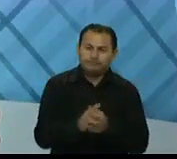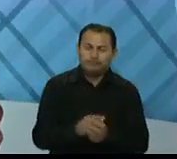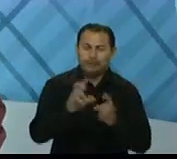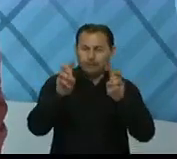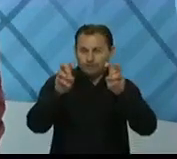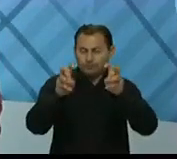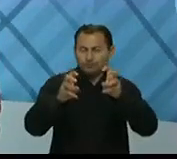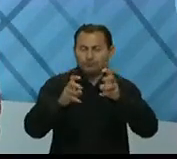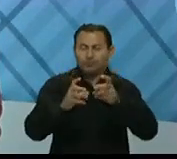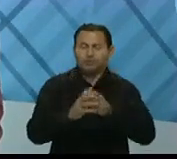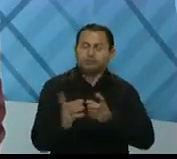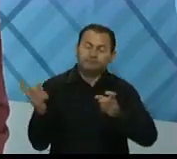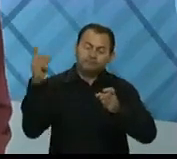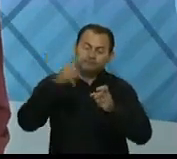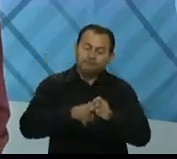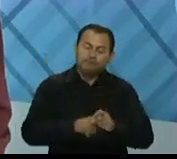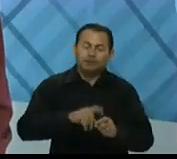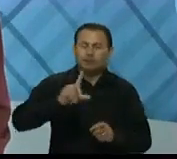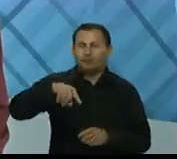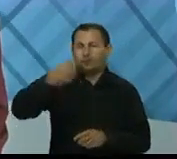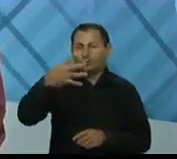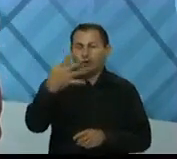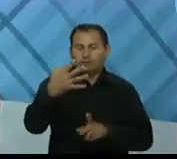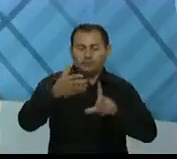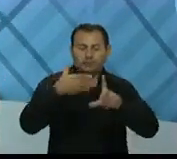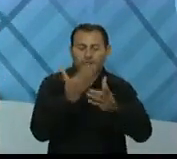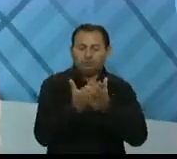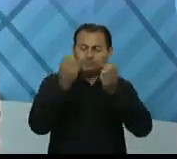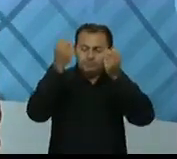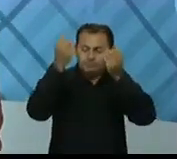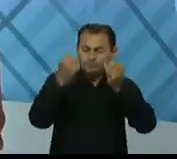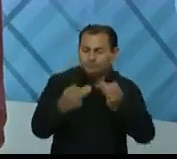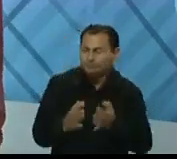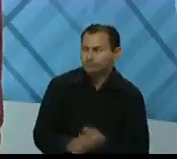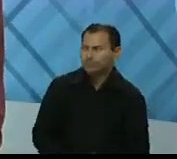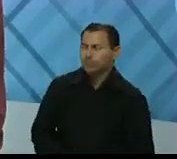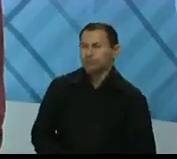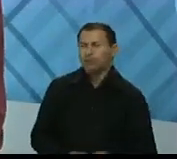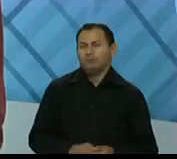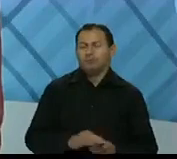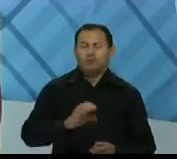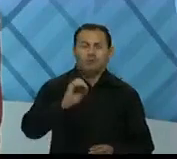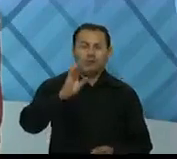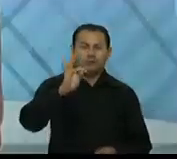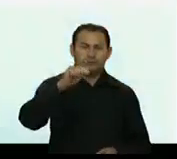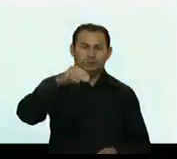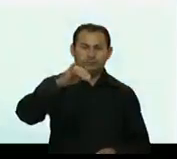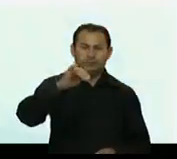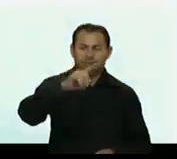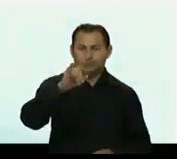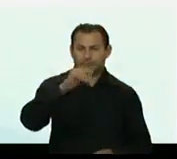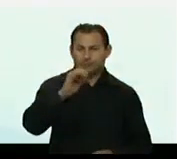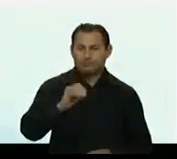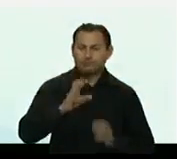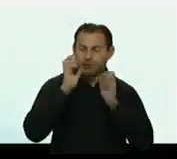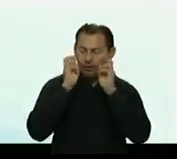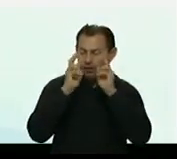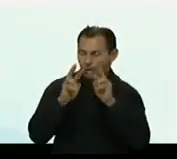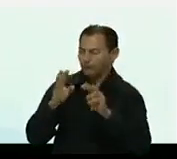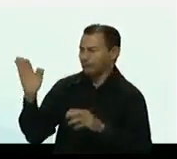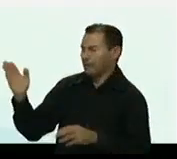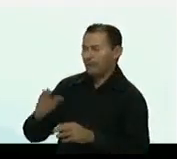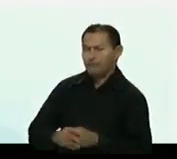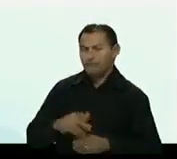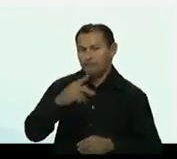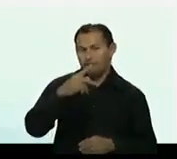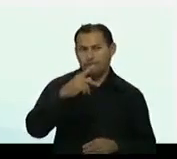Assunto esse que retomaremos lá na nossa 4ª aula, quando trabalhamos com otimização. Então, acompanhe. Então, o vértice da